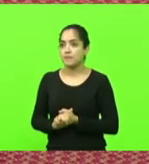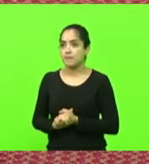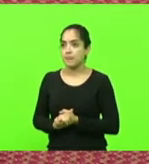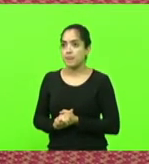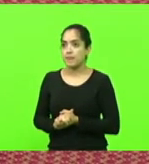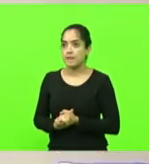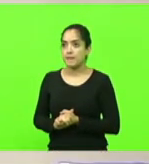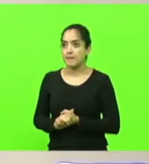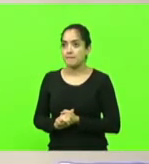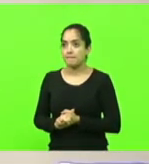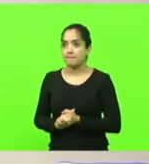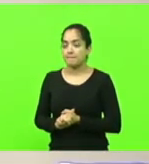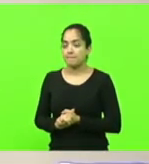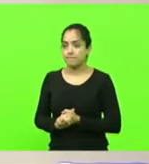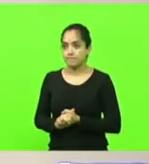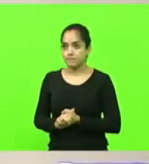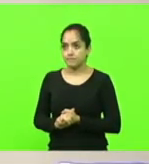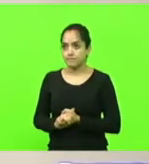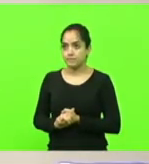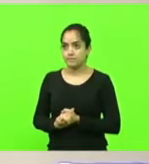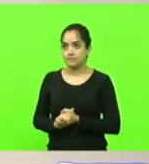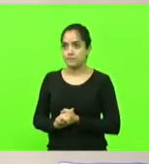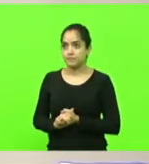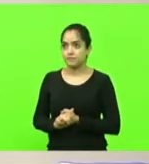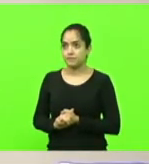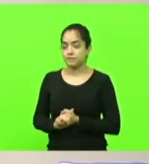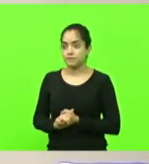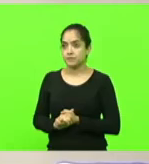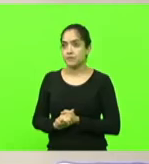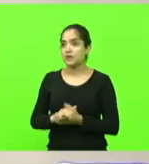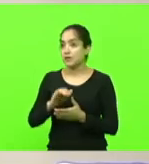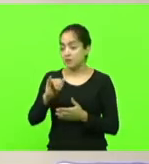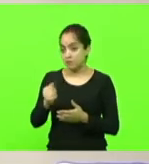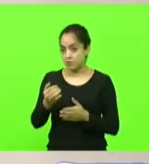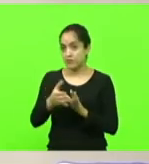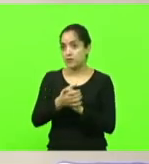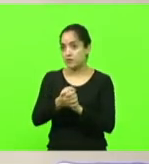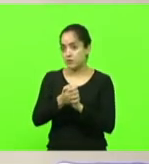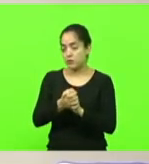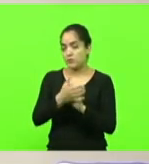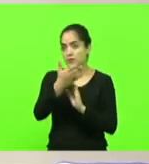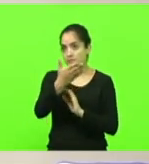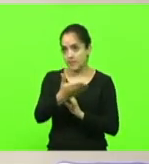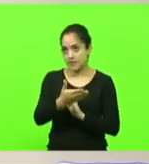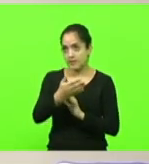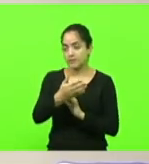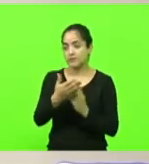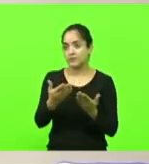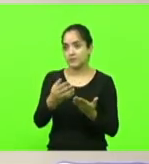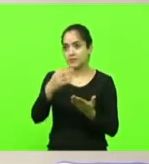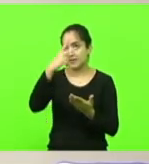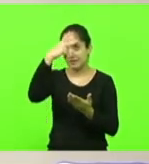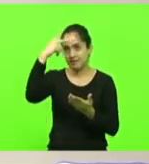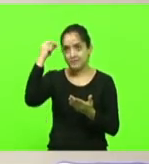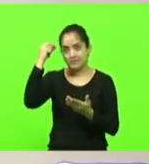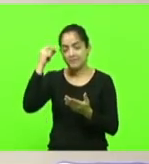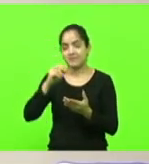Zanardi. Obrigado, obrigado, deputado Maurício. E eu aproveito também e cumprimento o vice-prefeito de Nova Erechim.